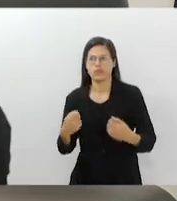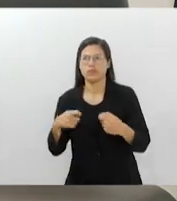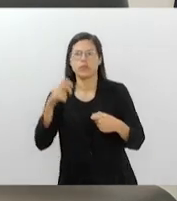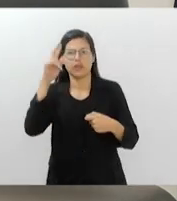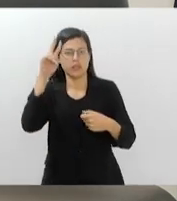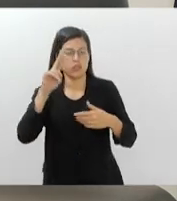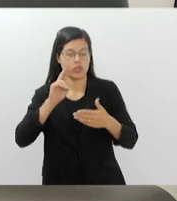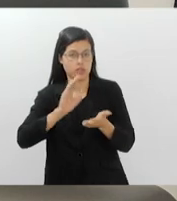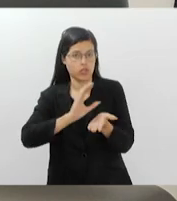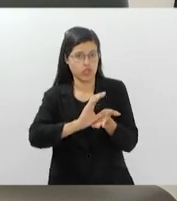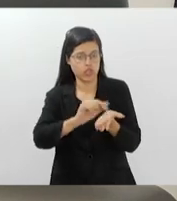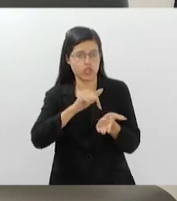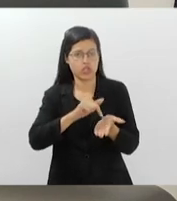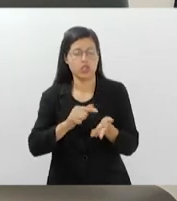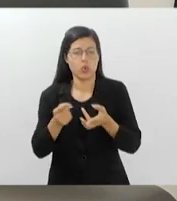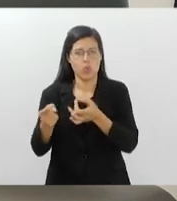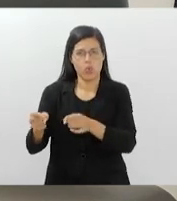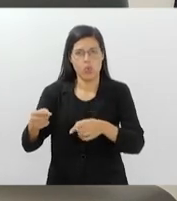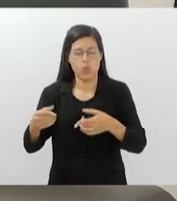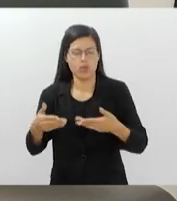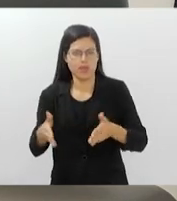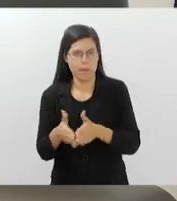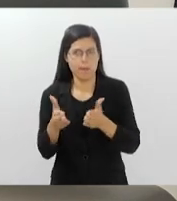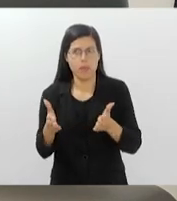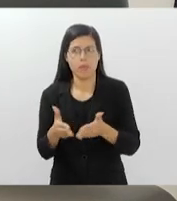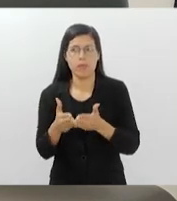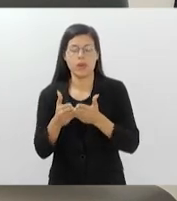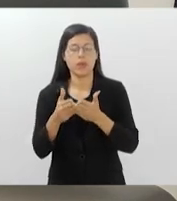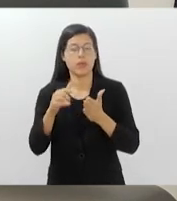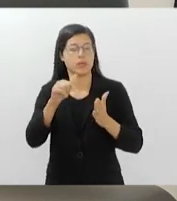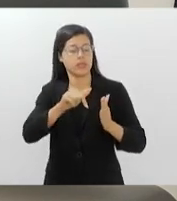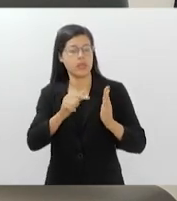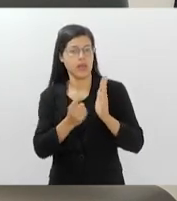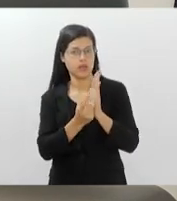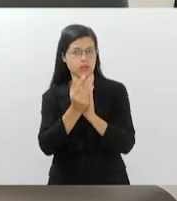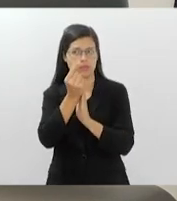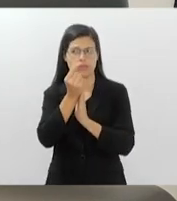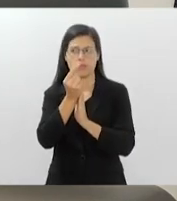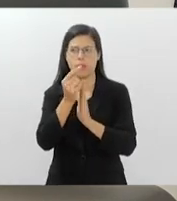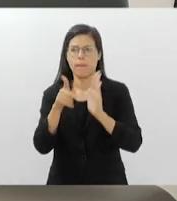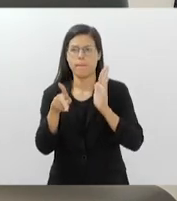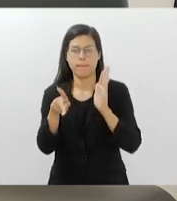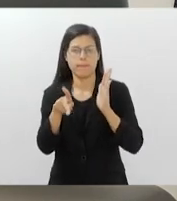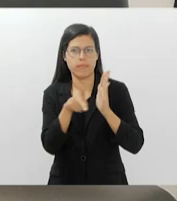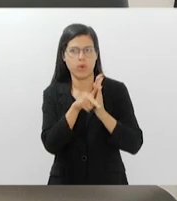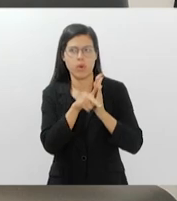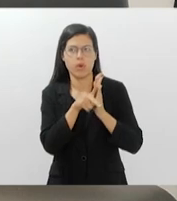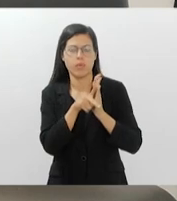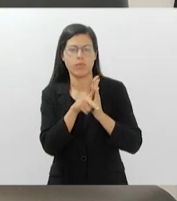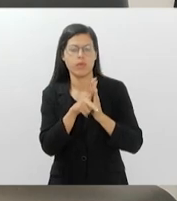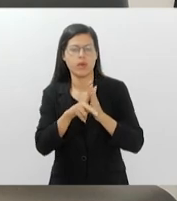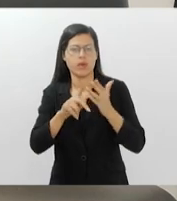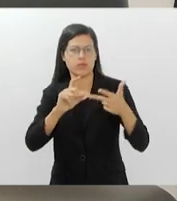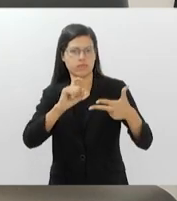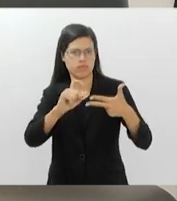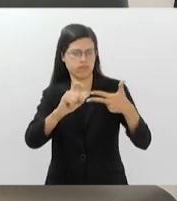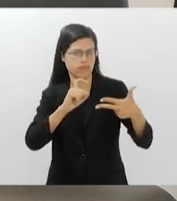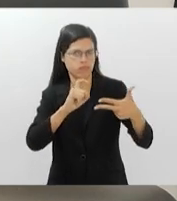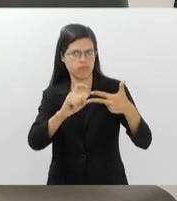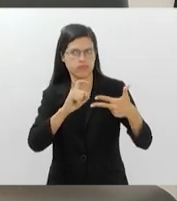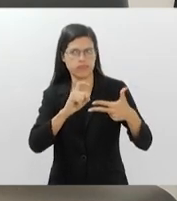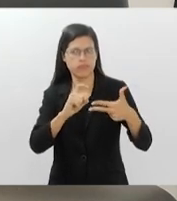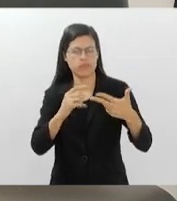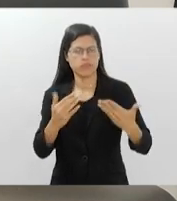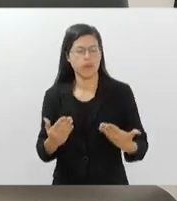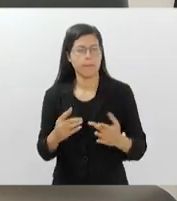ou que todas as questões orçamentárias são de atribuição exclusiva do Poder Executivo né